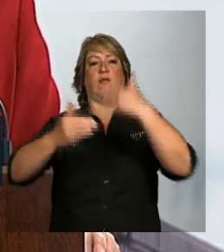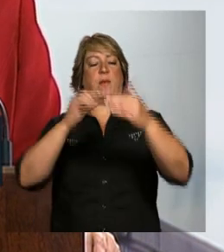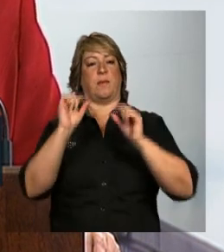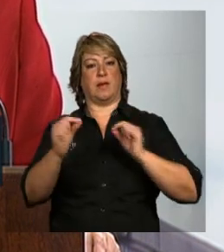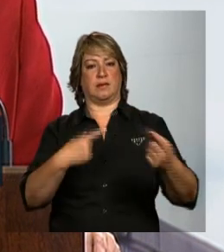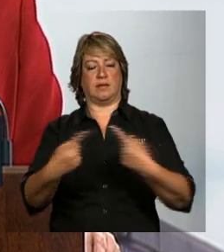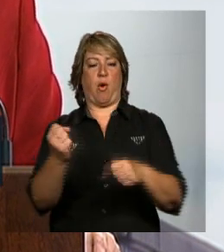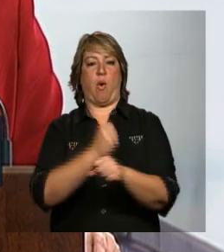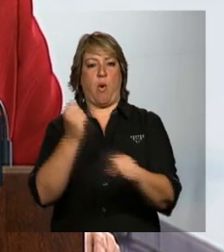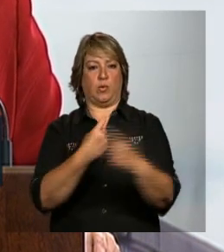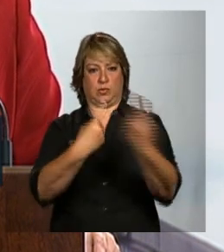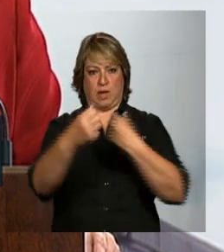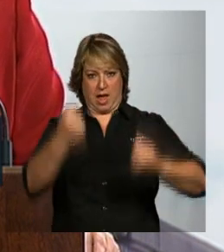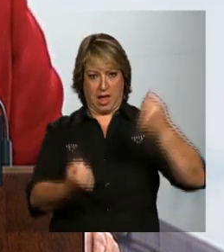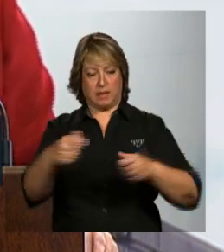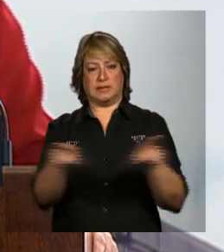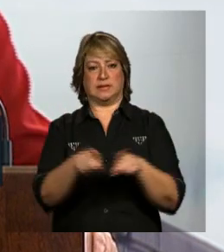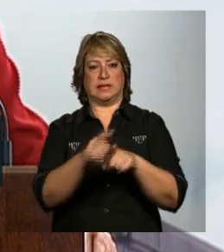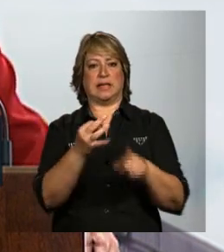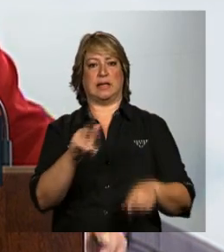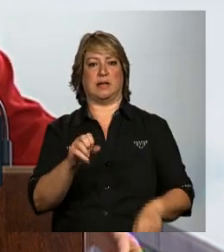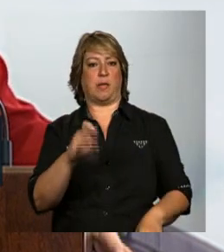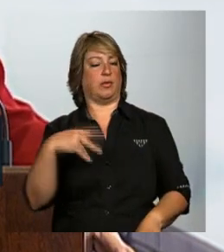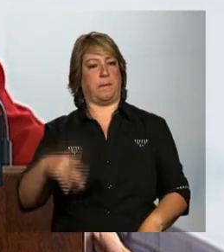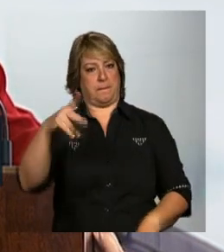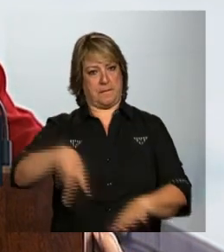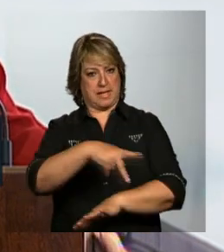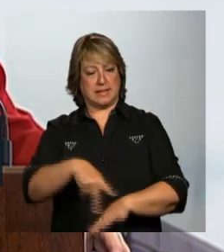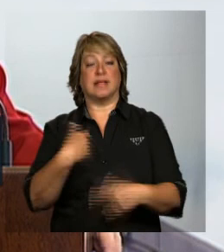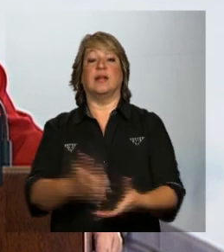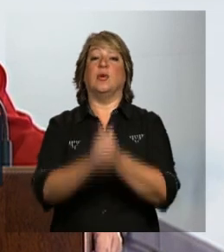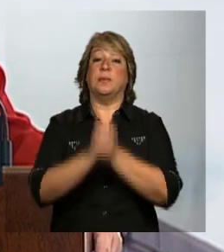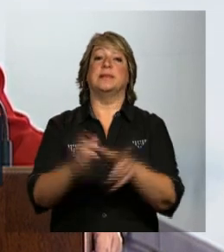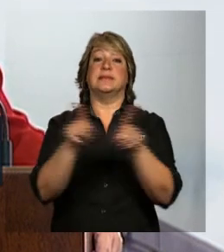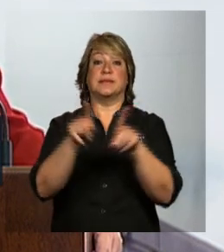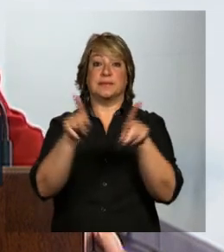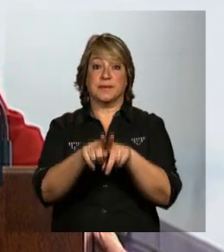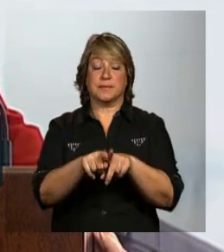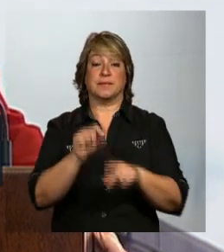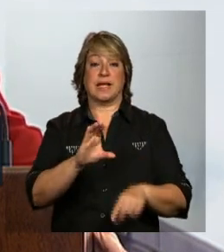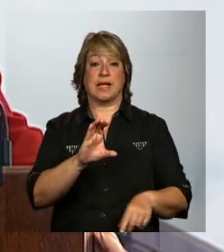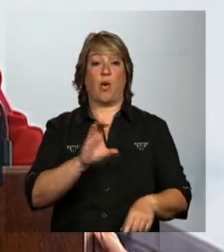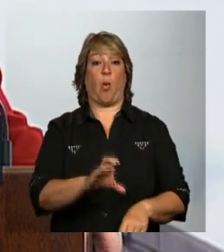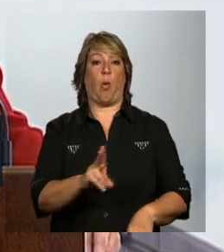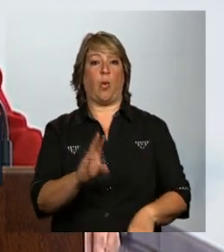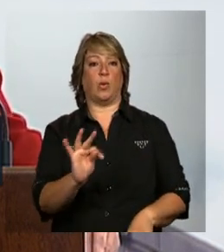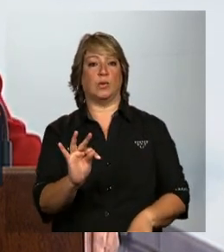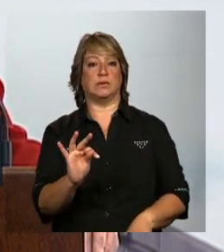Viária e de Transportes do país queria cumprimentar os senhores presidentes das centrais